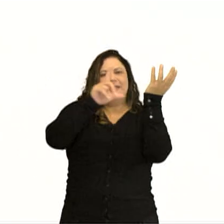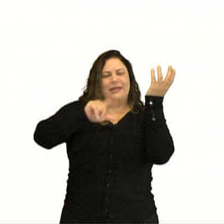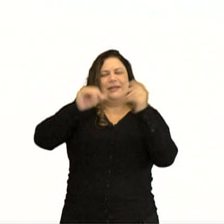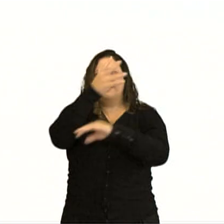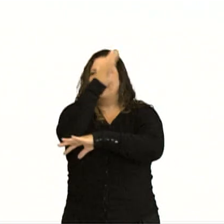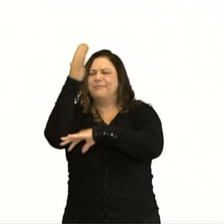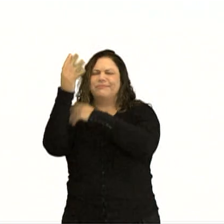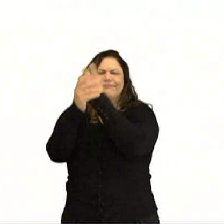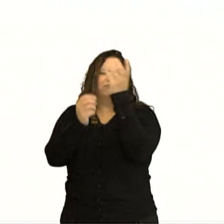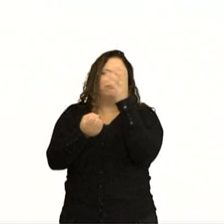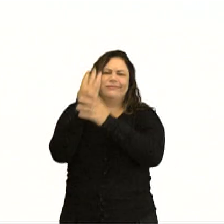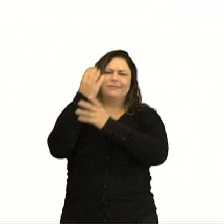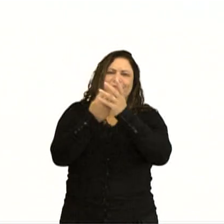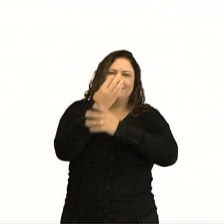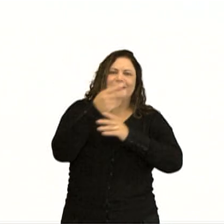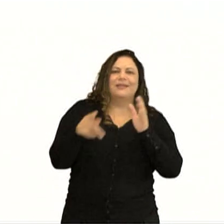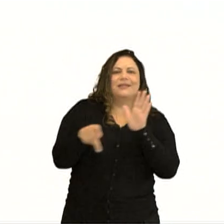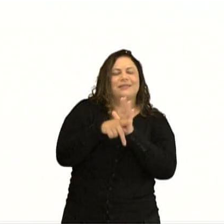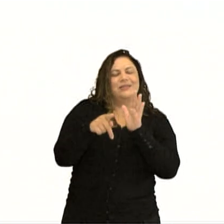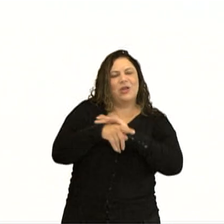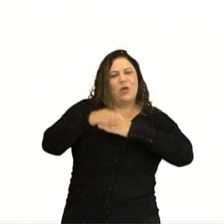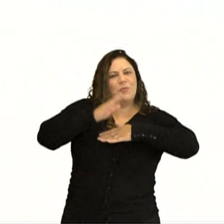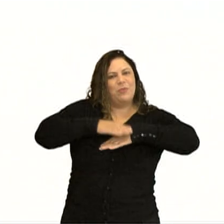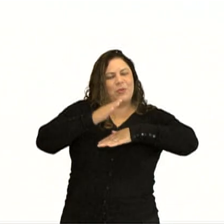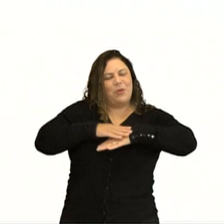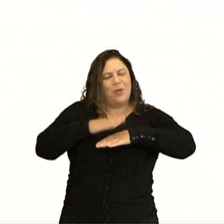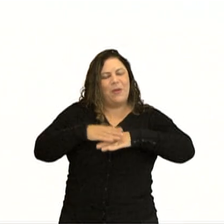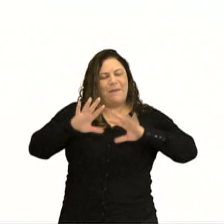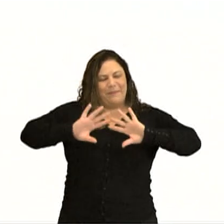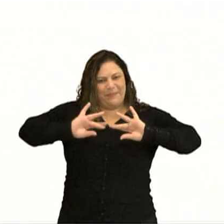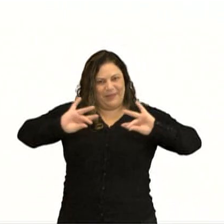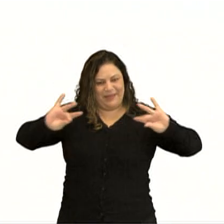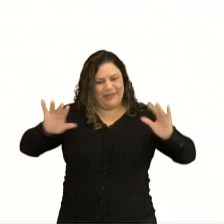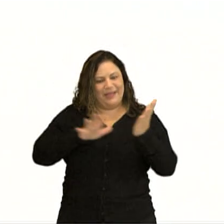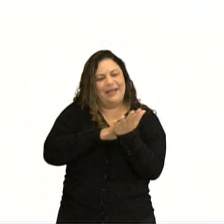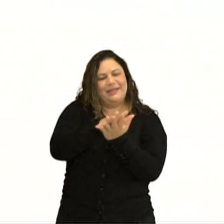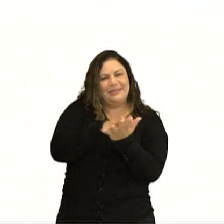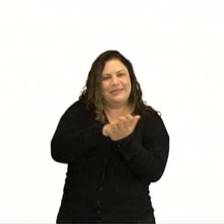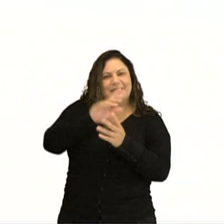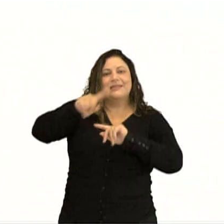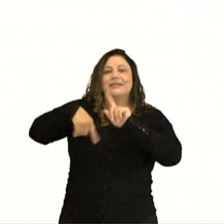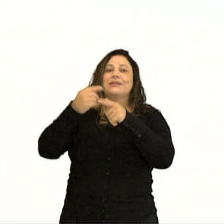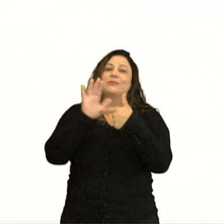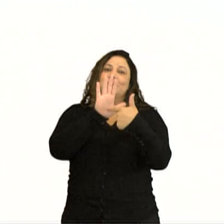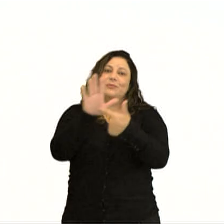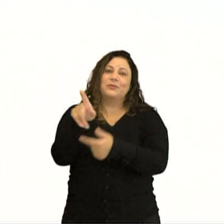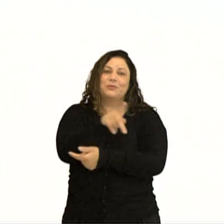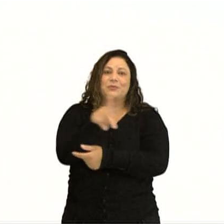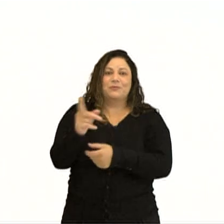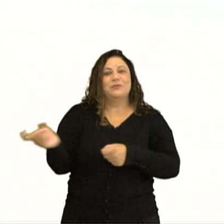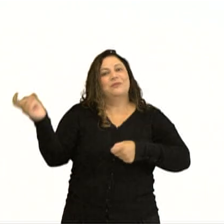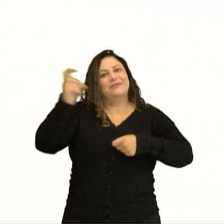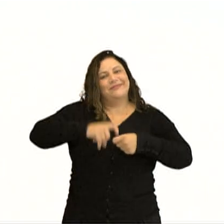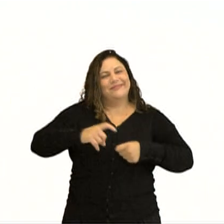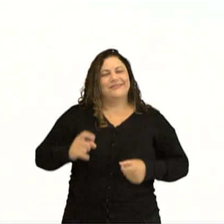obra de criação própria. Vamos trabalhar texturas. Depois, apresente ao seu professor. Eu já volto.